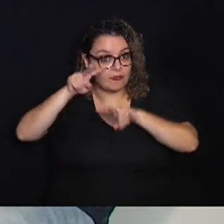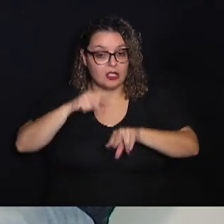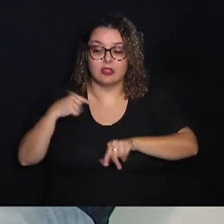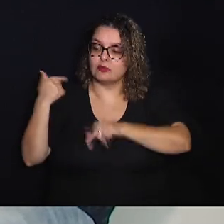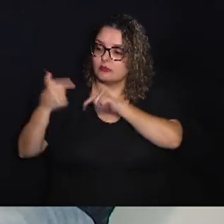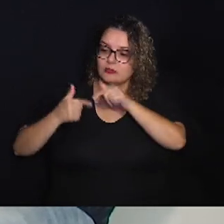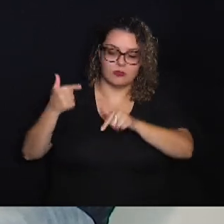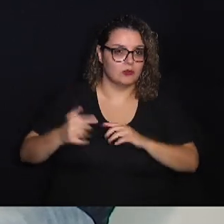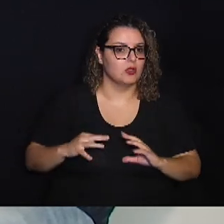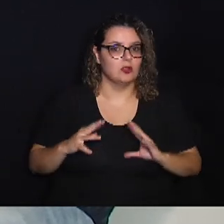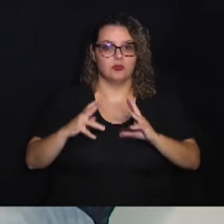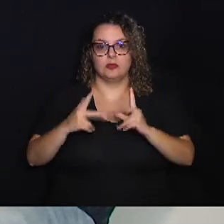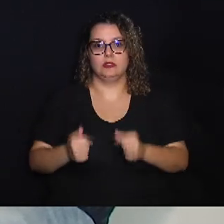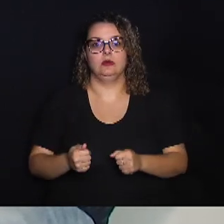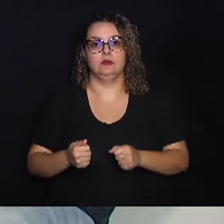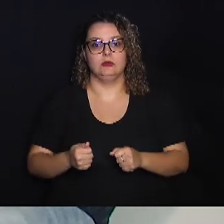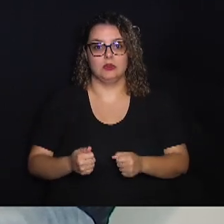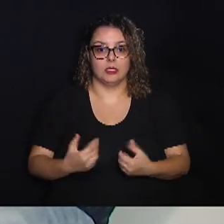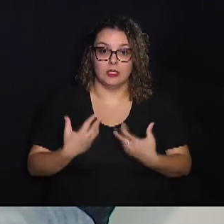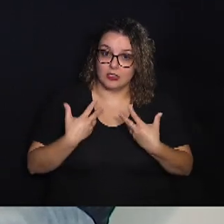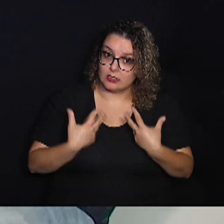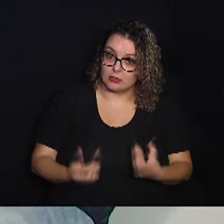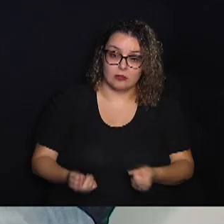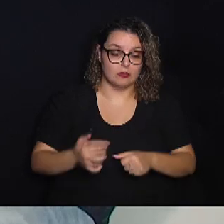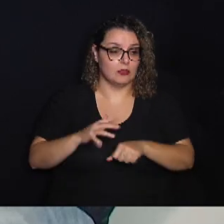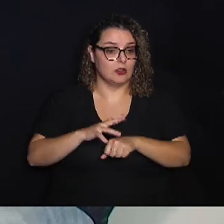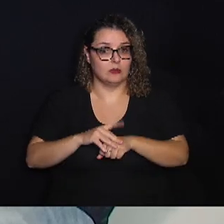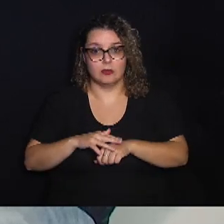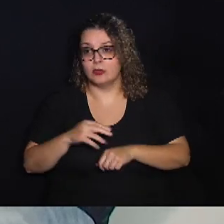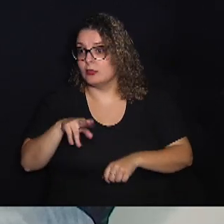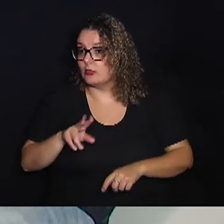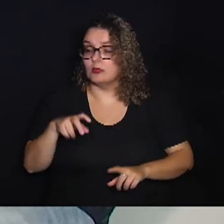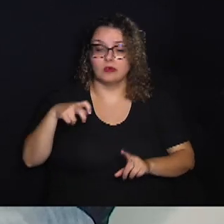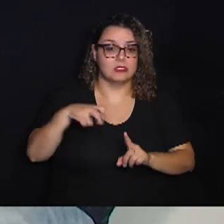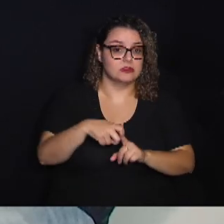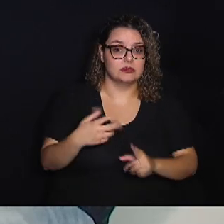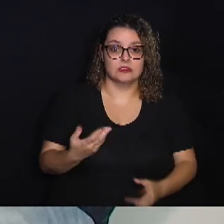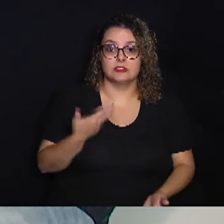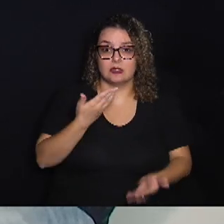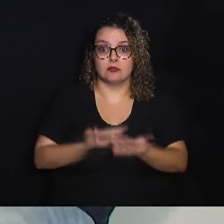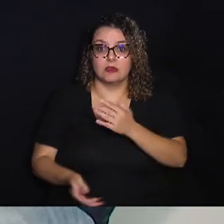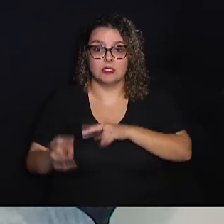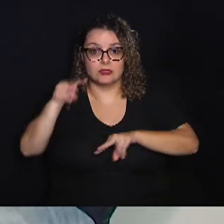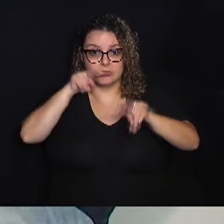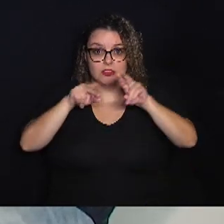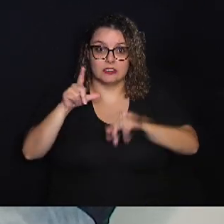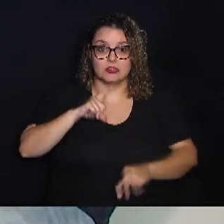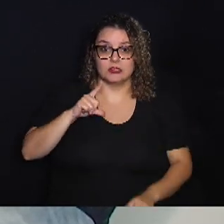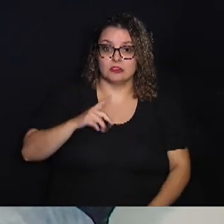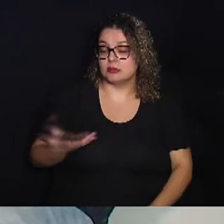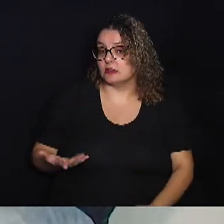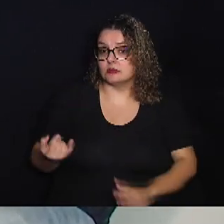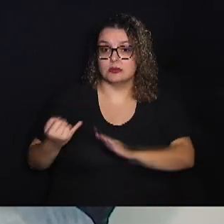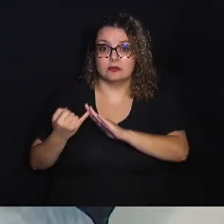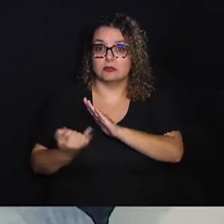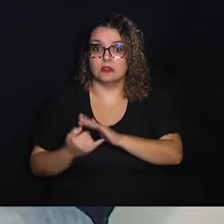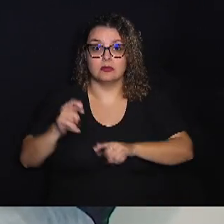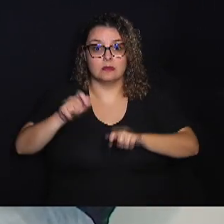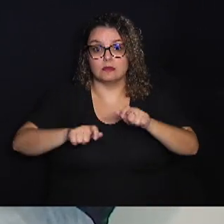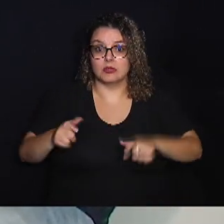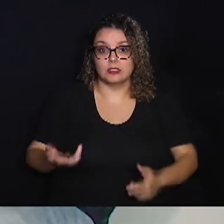vida inteira, mas foi acometido por uma doença ou por um acidente. Nós temos casos aqui na instituição de pessoas